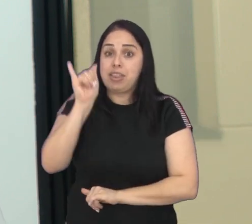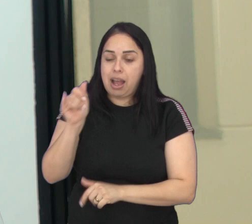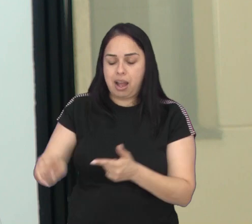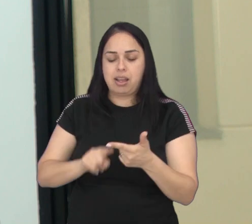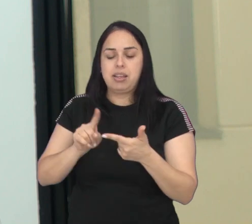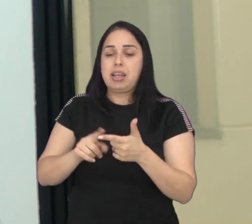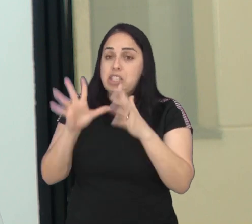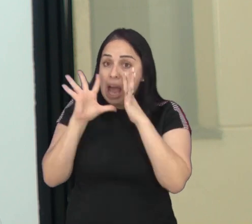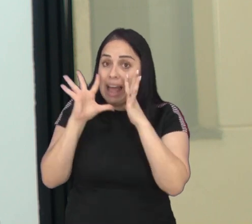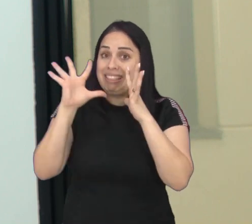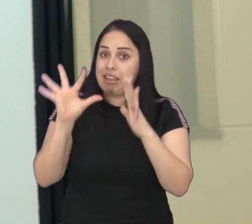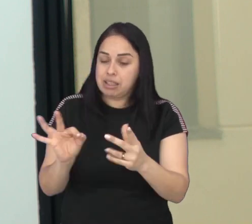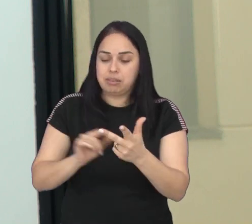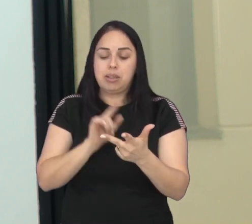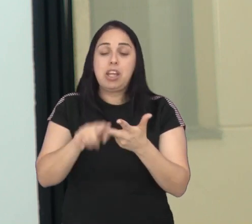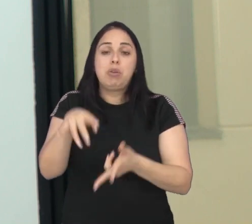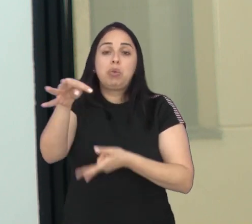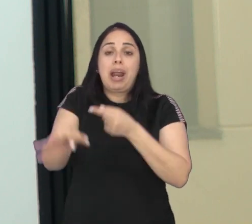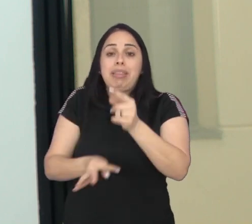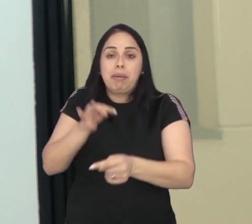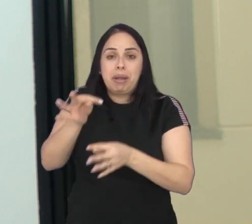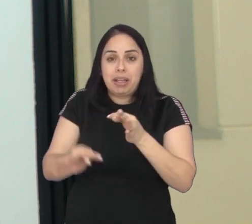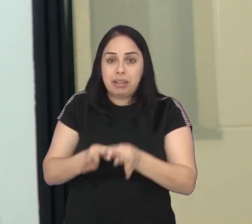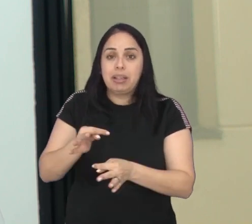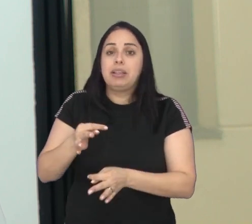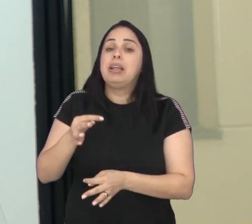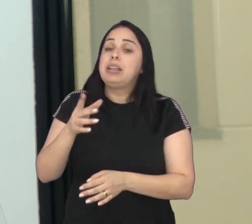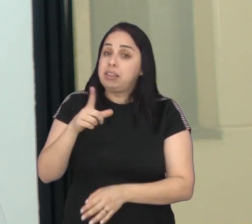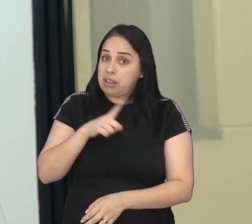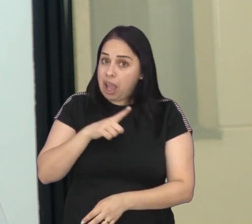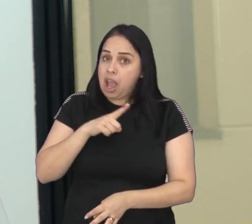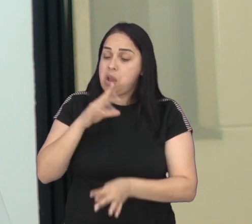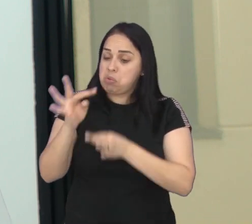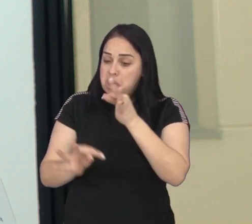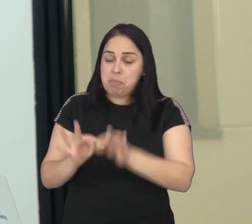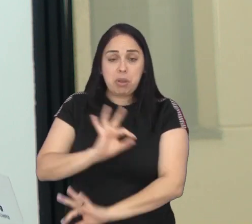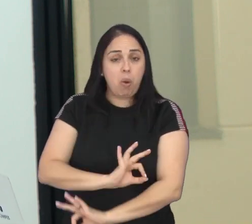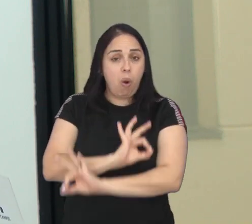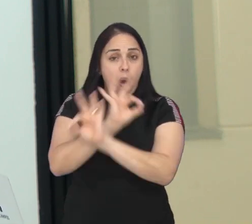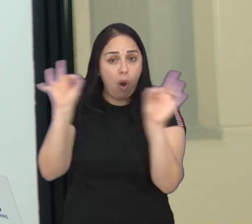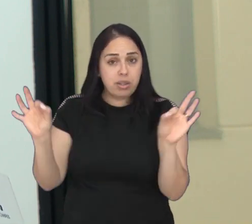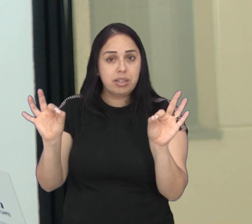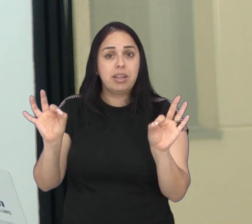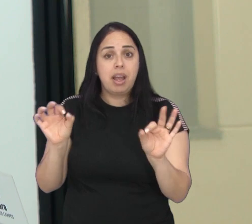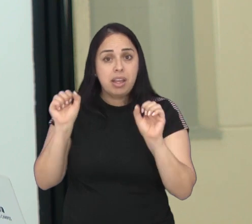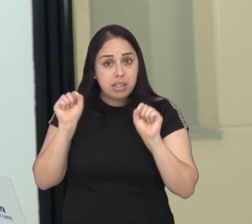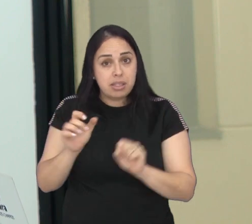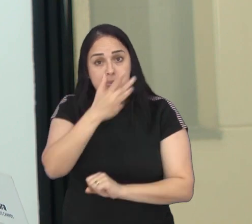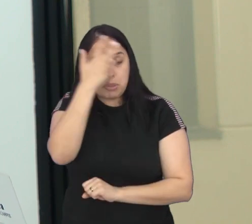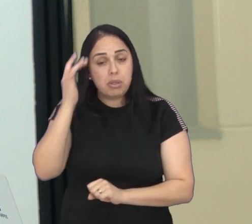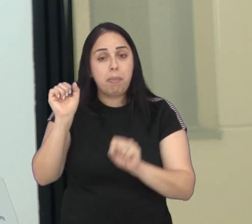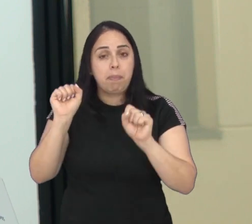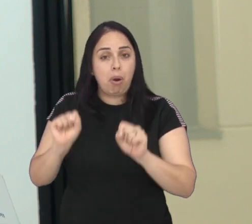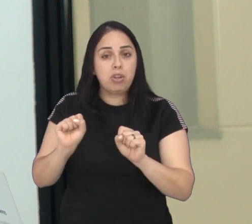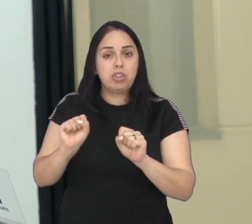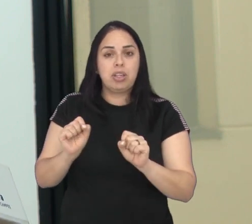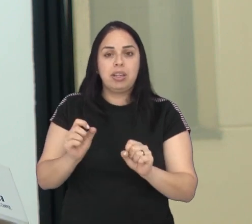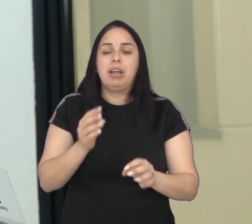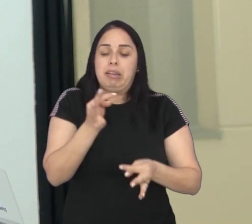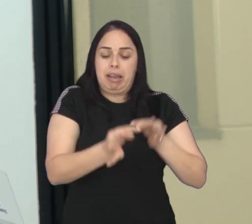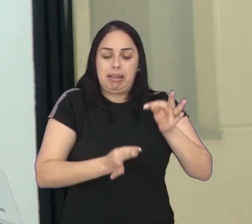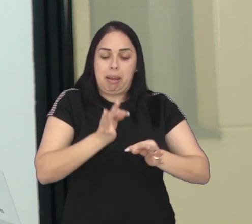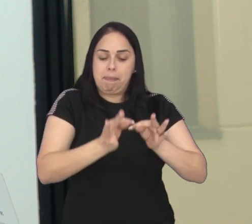prevenção, de alerta, dos cuidados e do tratamento, que existe hoje um tratamento muito eficaz e que a pessoa pode ter uma